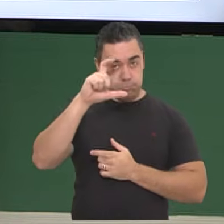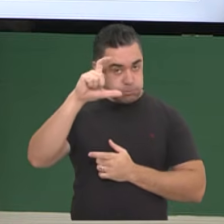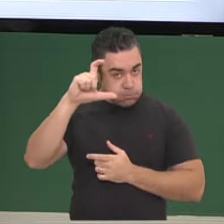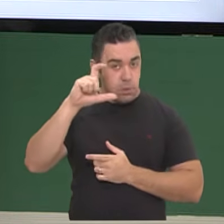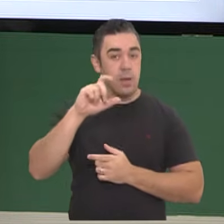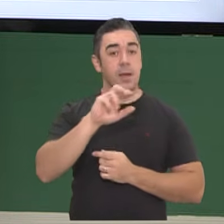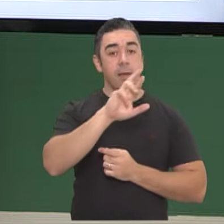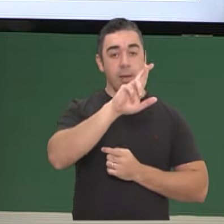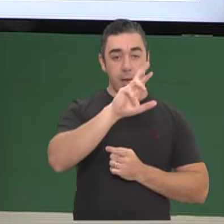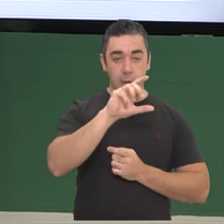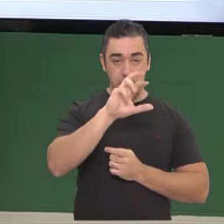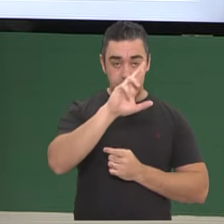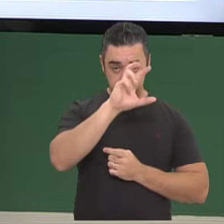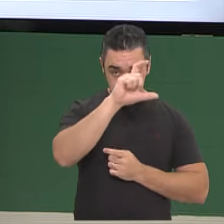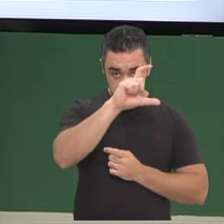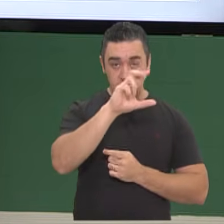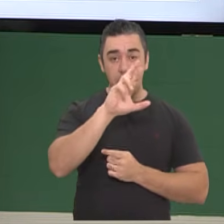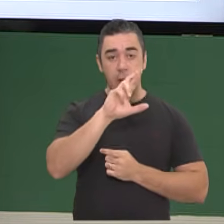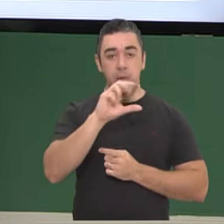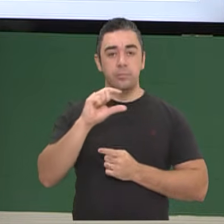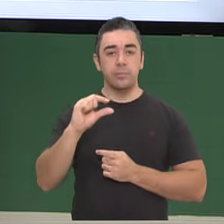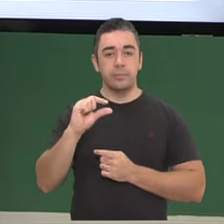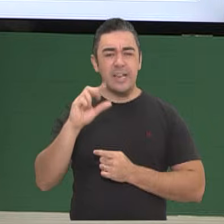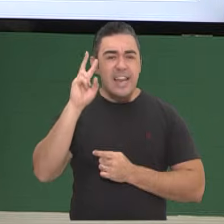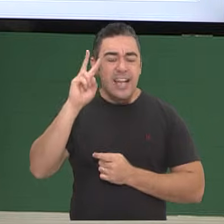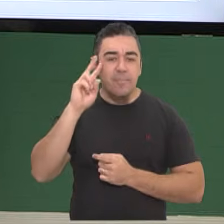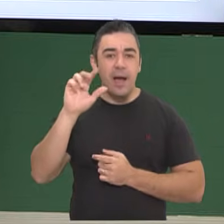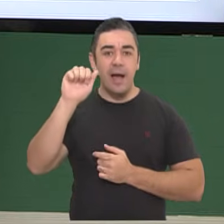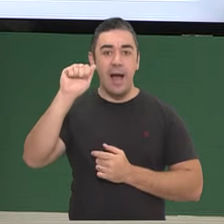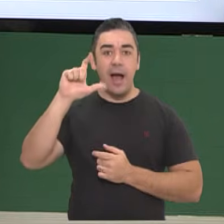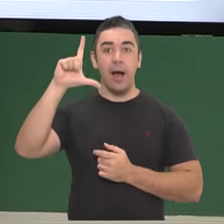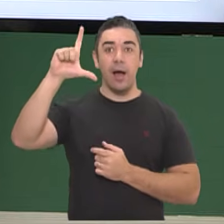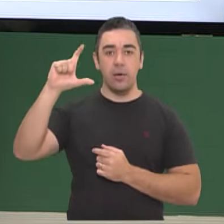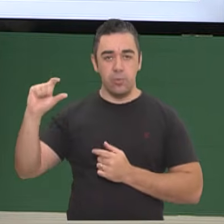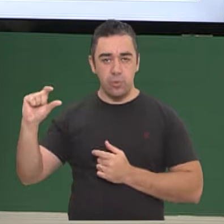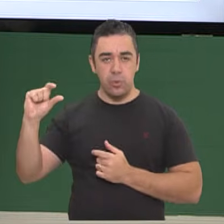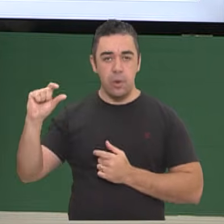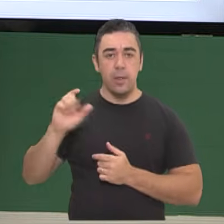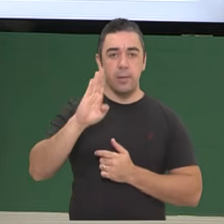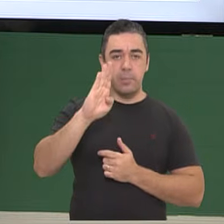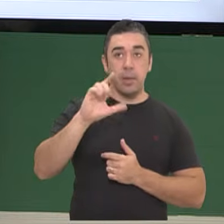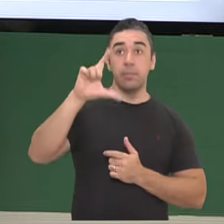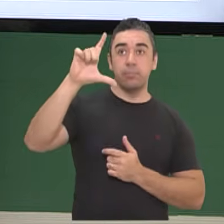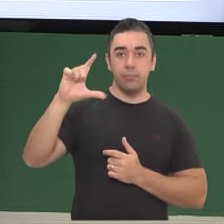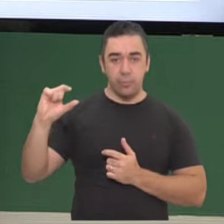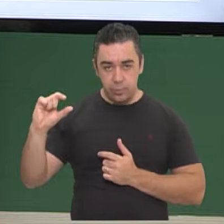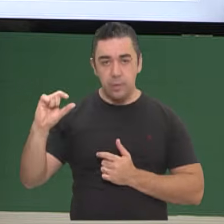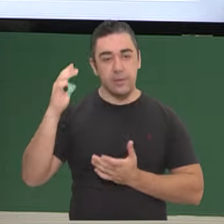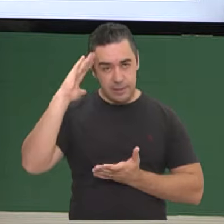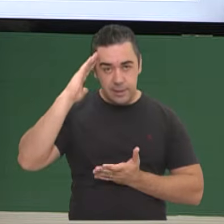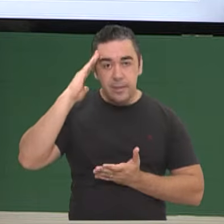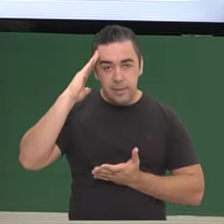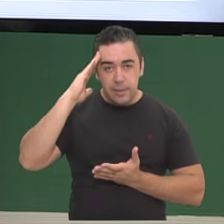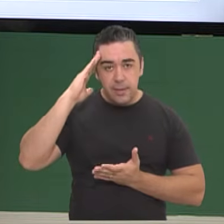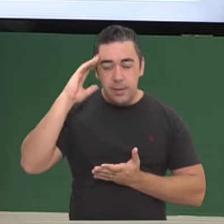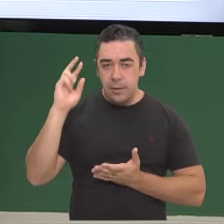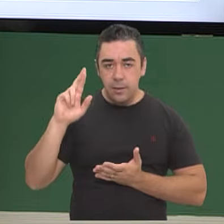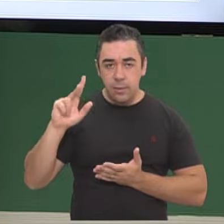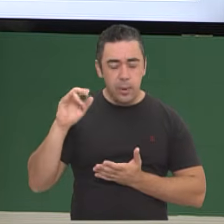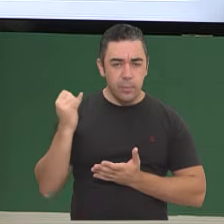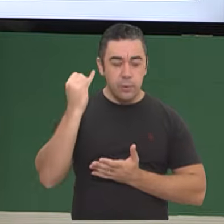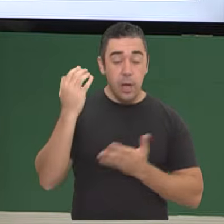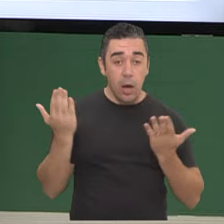ou Rzão, Rzinho. É a mesma coisa do azão, azinho, gente. Eu só troquei a letra, tá? Mas isso nem é tão importante. O